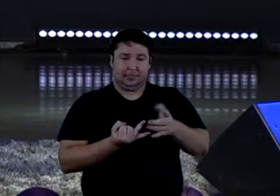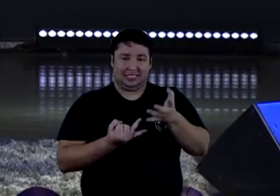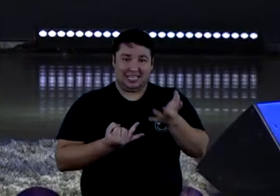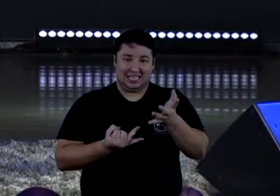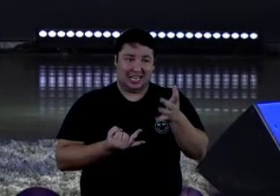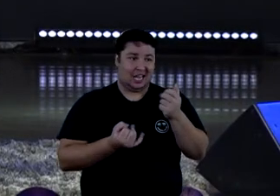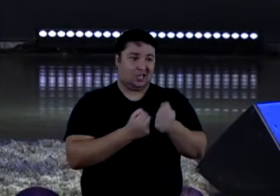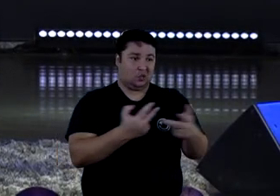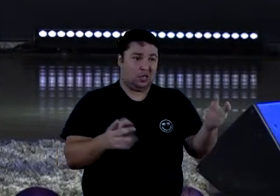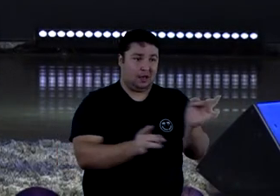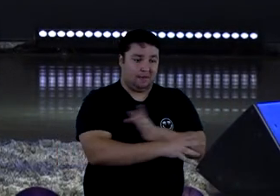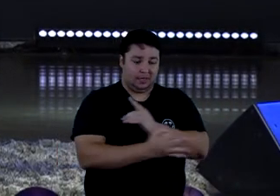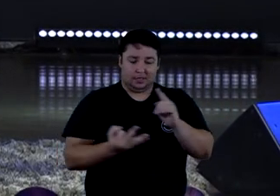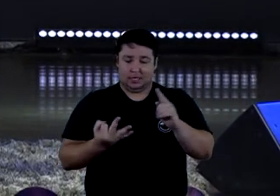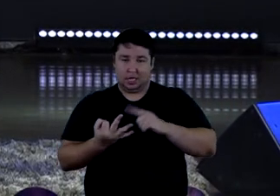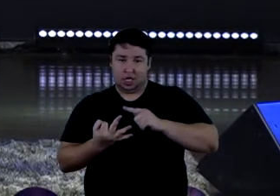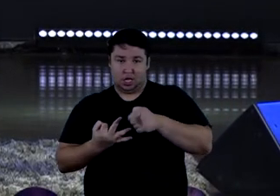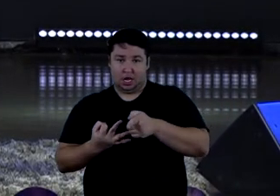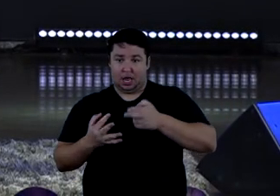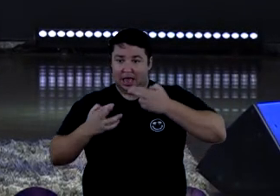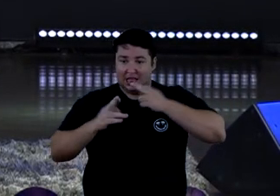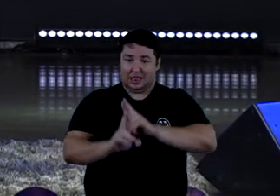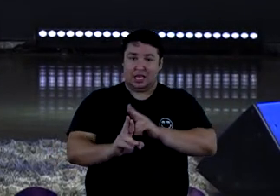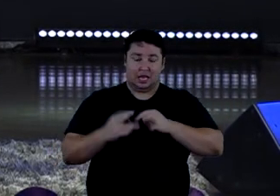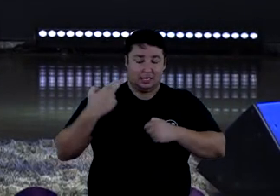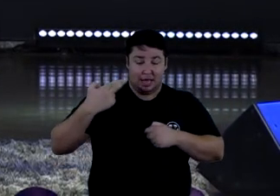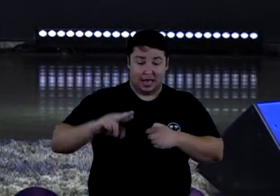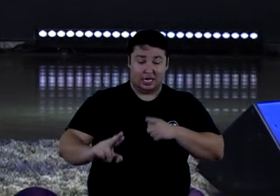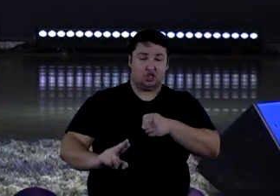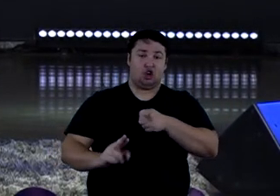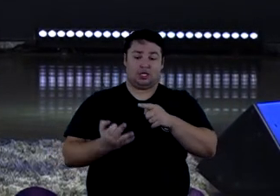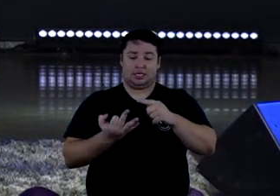coisas prontas. Existe aquela natureza religiosa